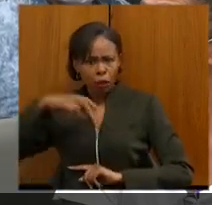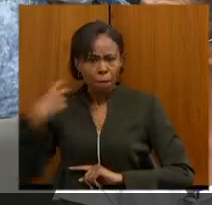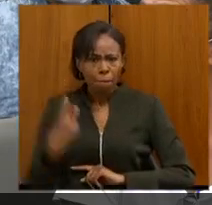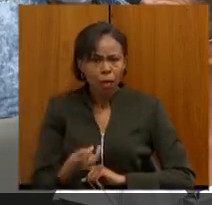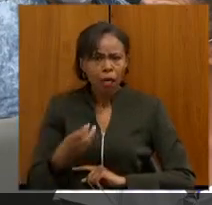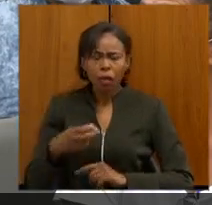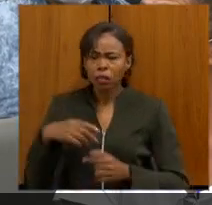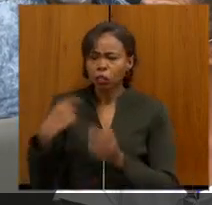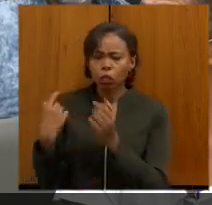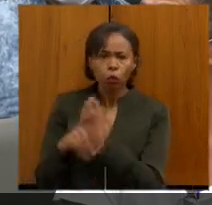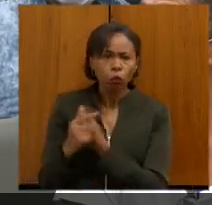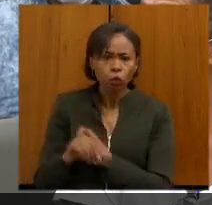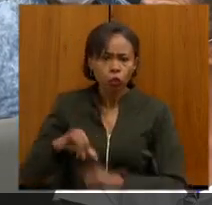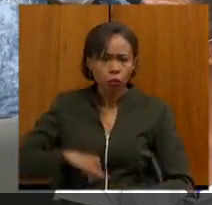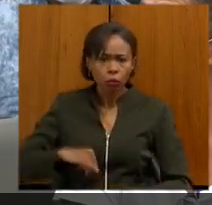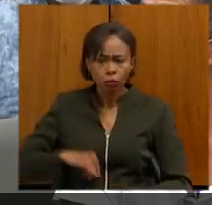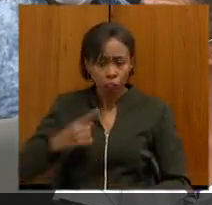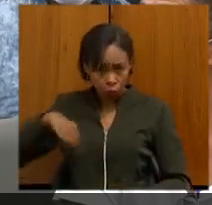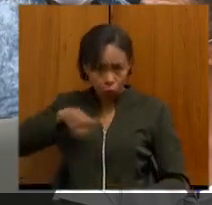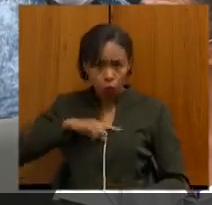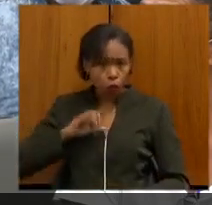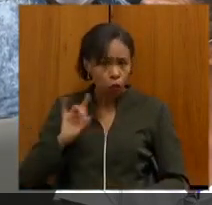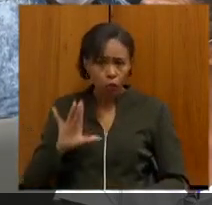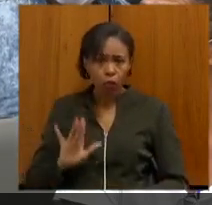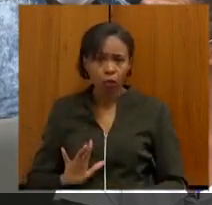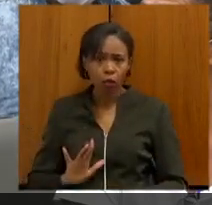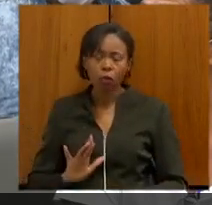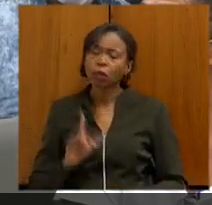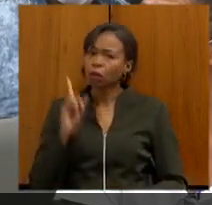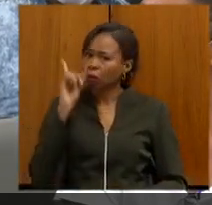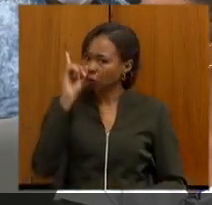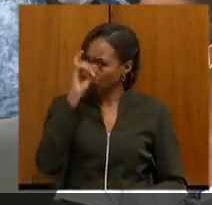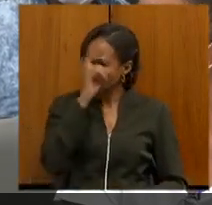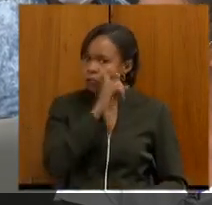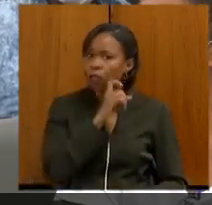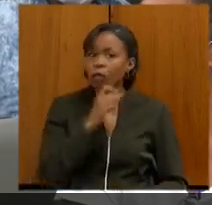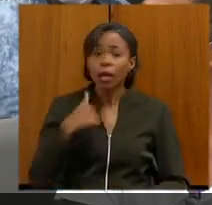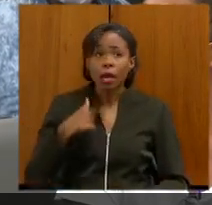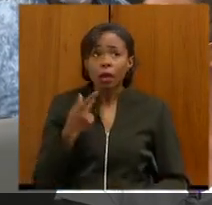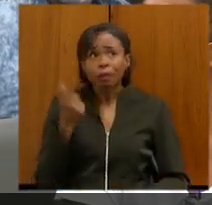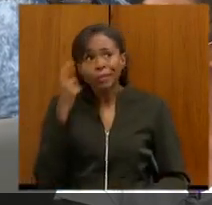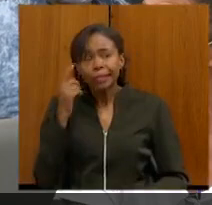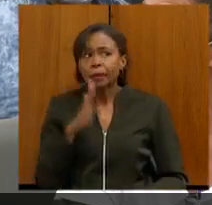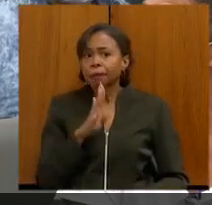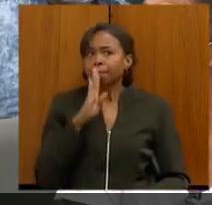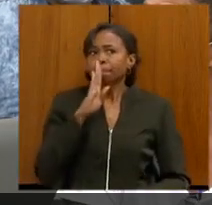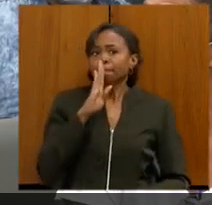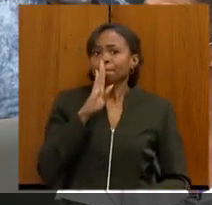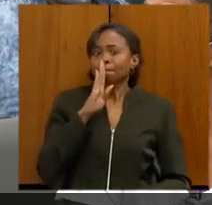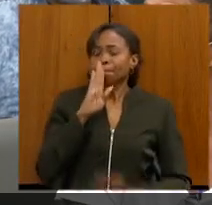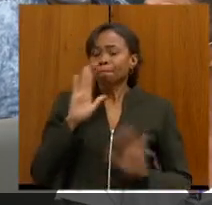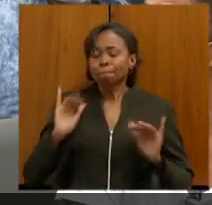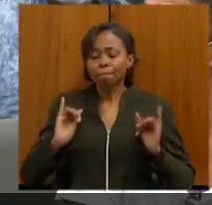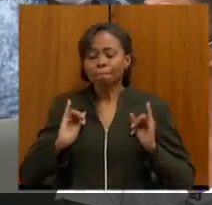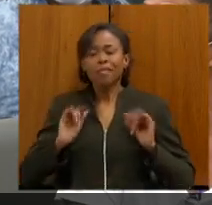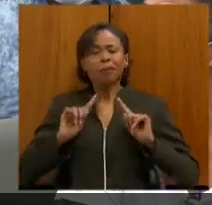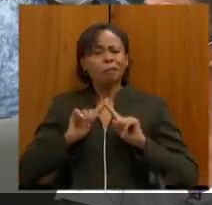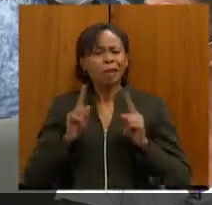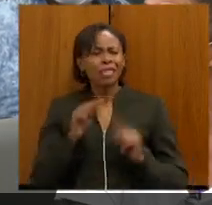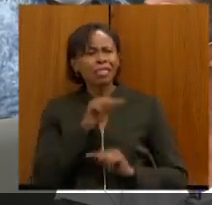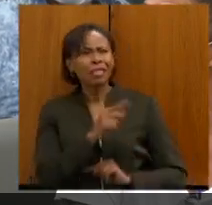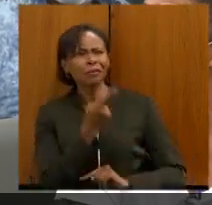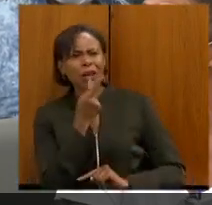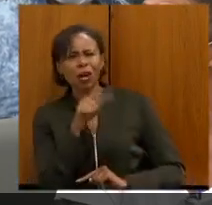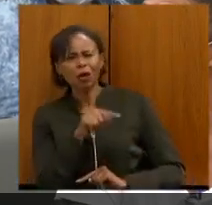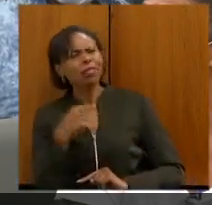chicotada quem sabe é muito difícil isso eu falei que eu não ia falar nada que ficar quietinho no meu canto Mas depois de uma